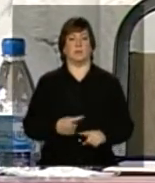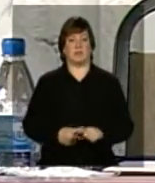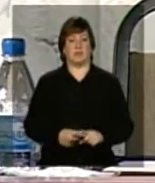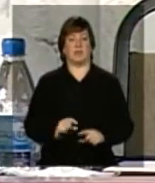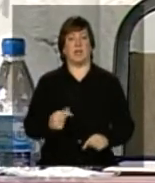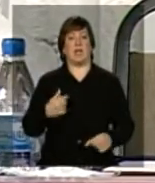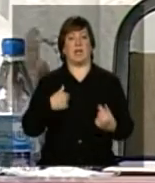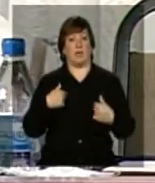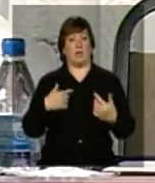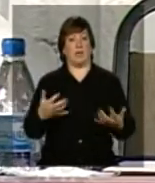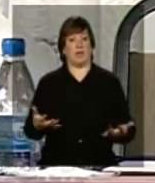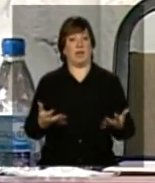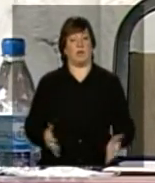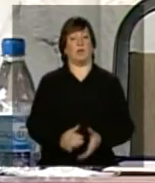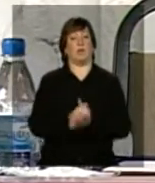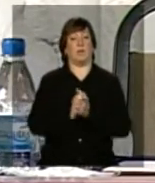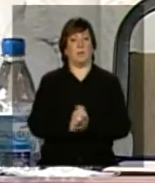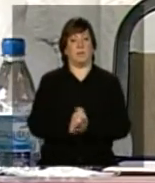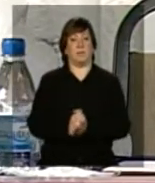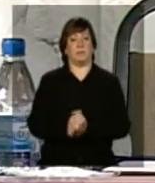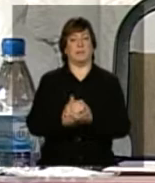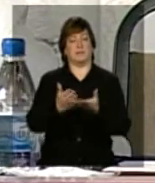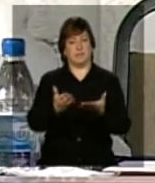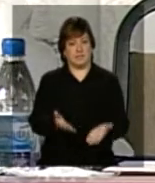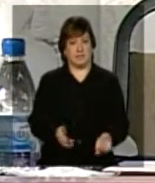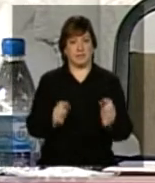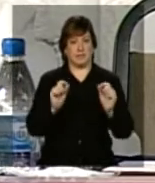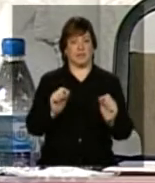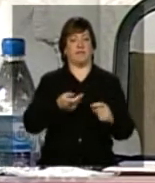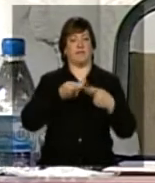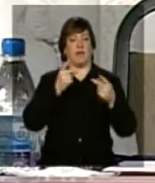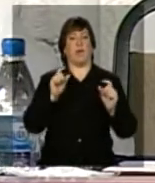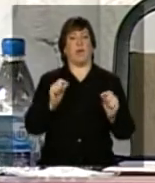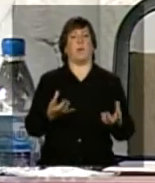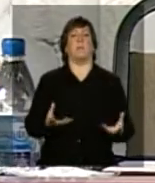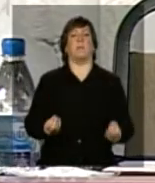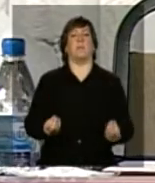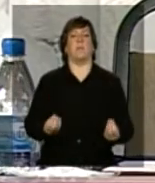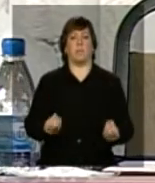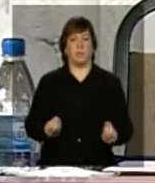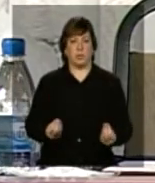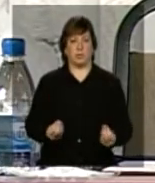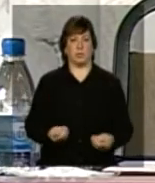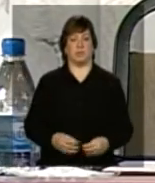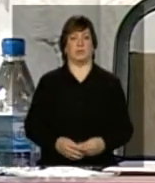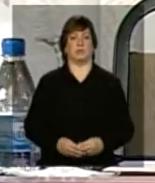Eu quero cumprimentá-las e dizer que